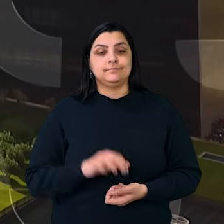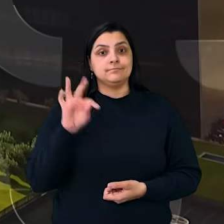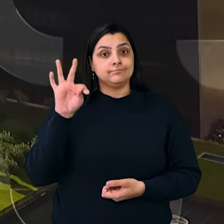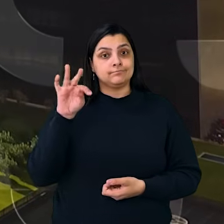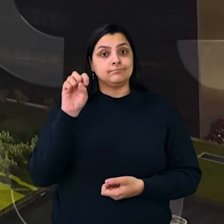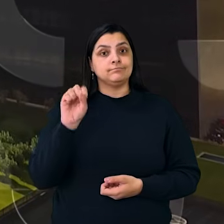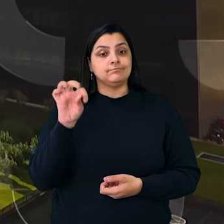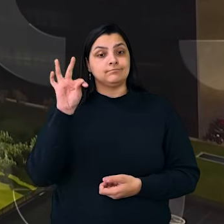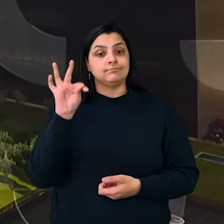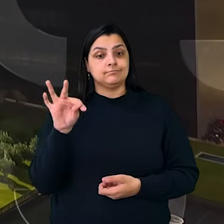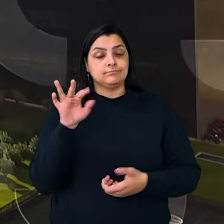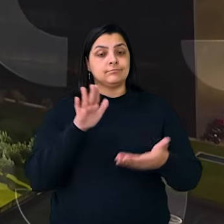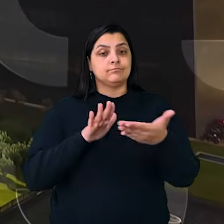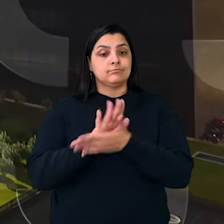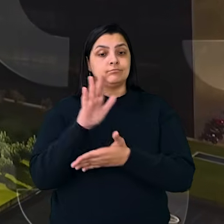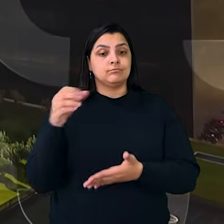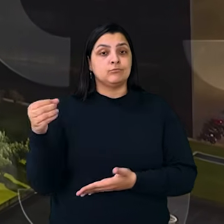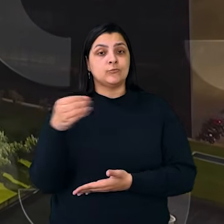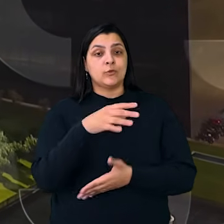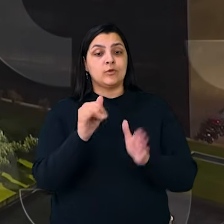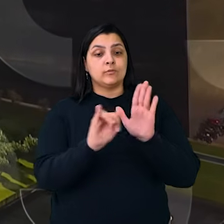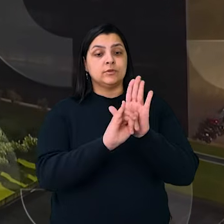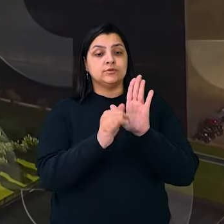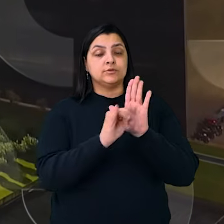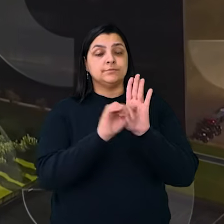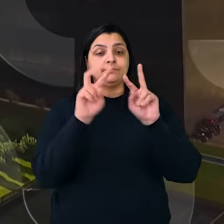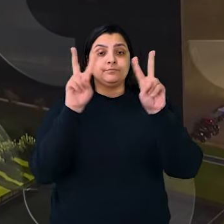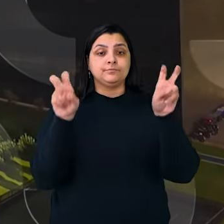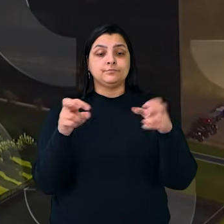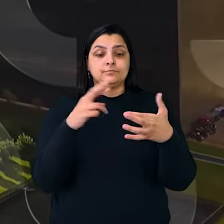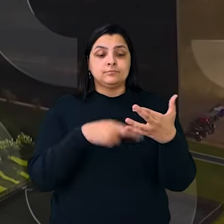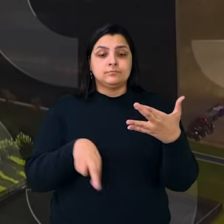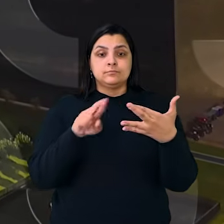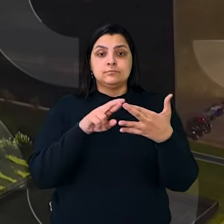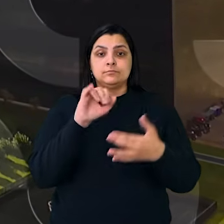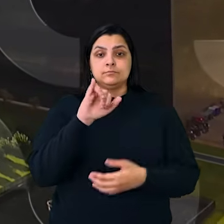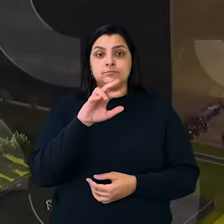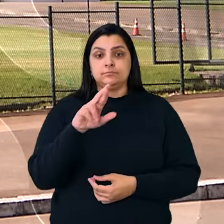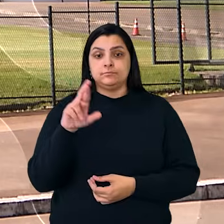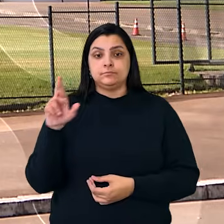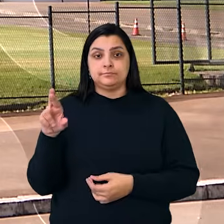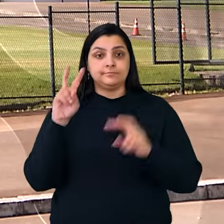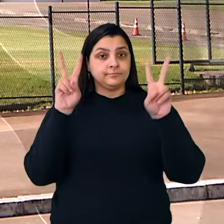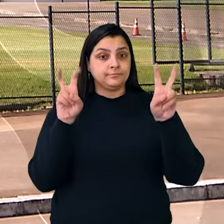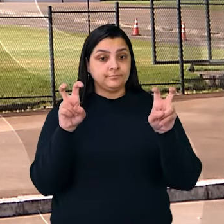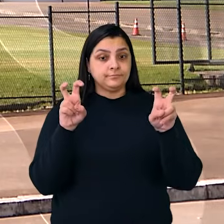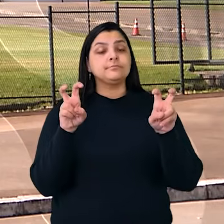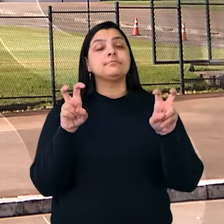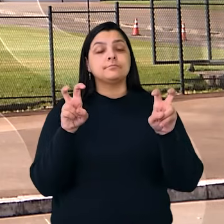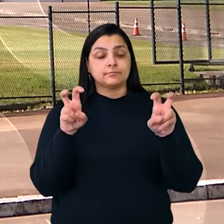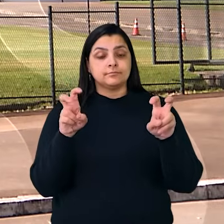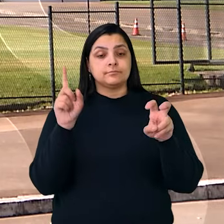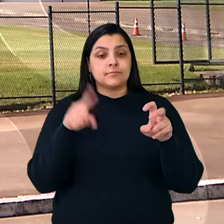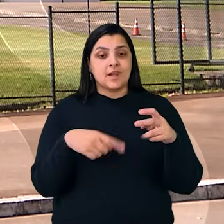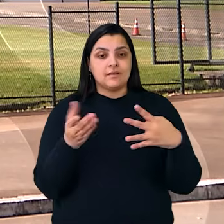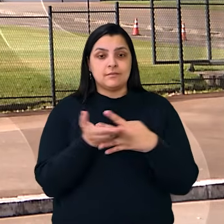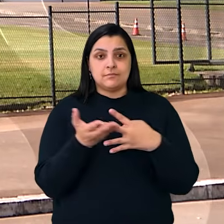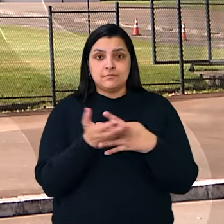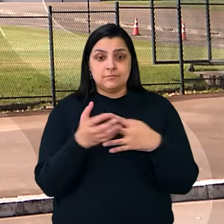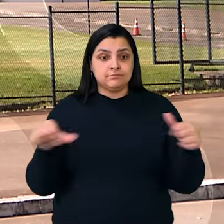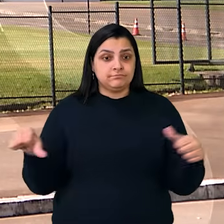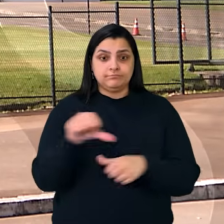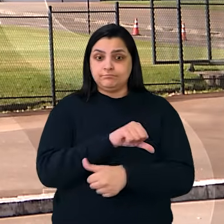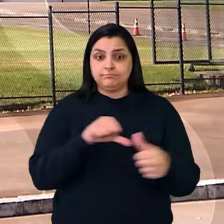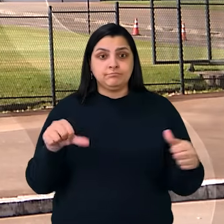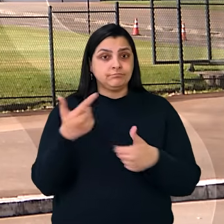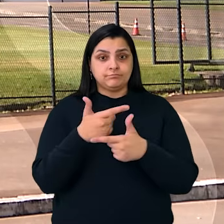O Tribunal Superior do Trabalho publicou novos editais sobre recursos repetitivos. Um dos temas envolve turnos